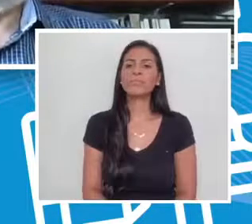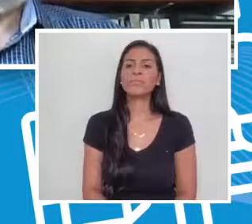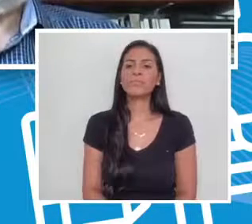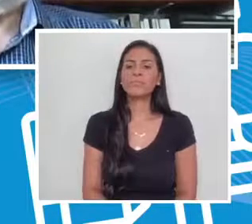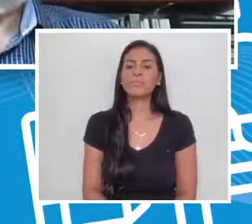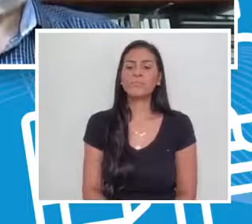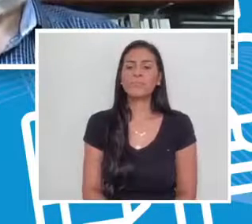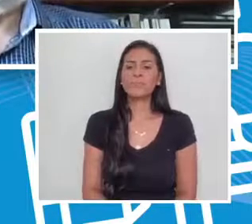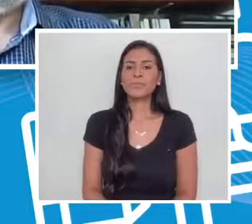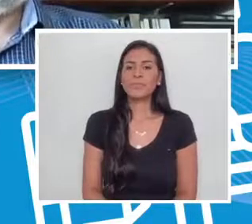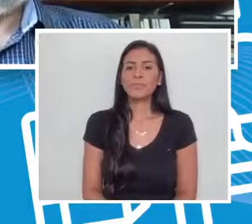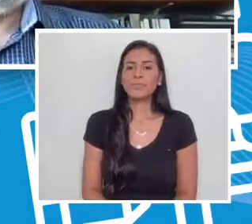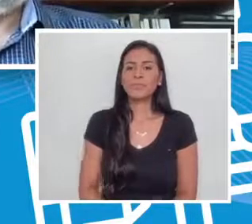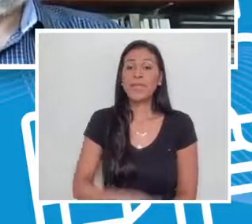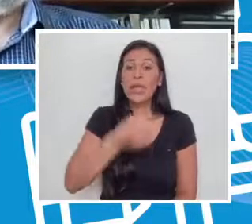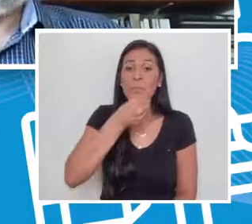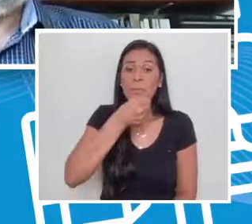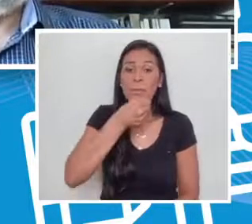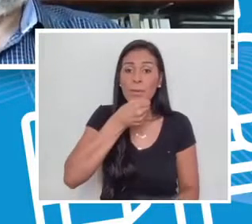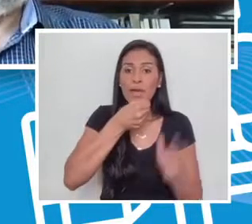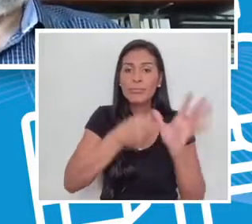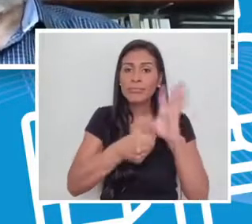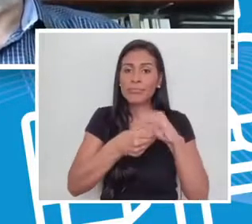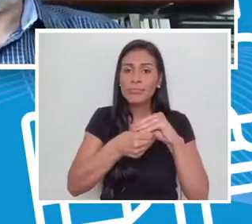Seu microfone.